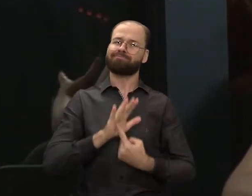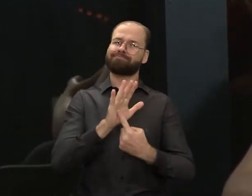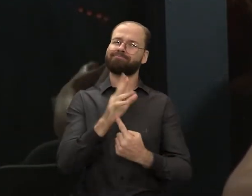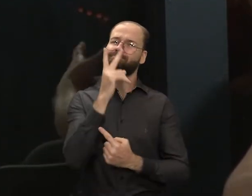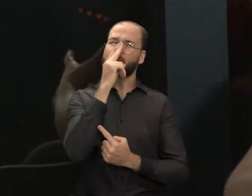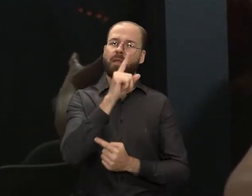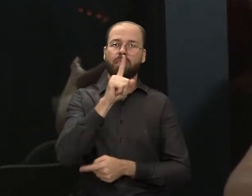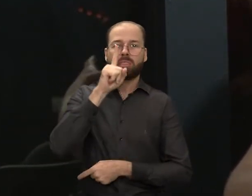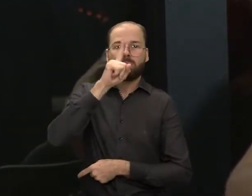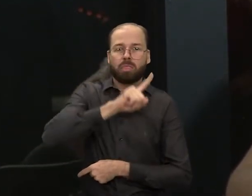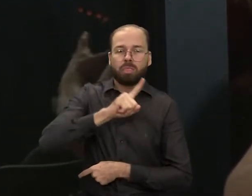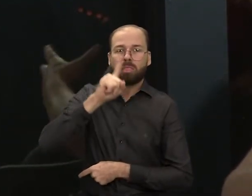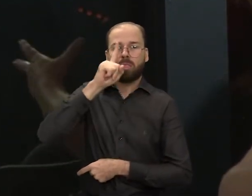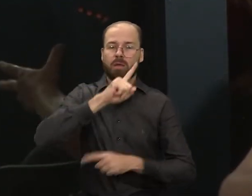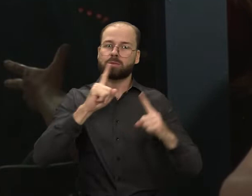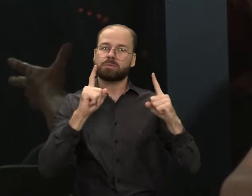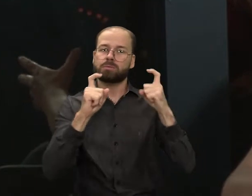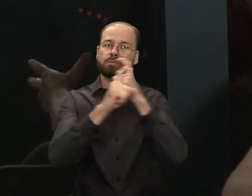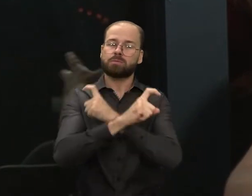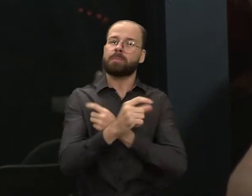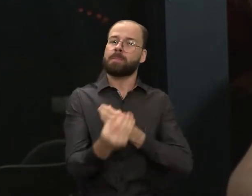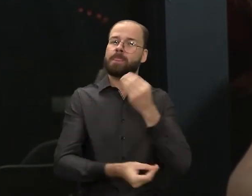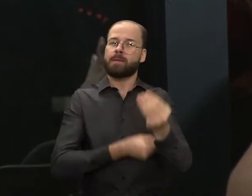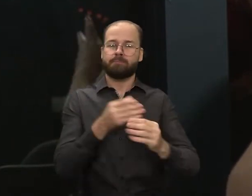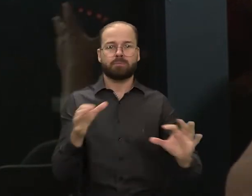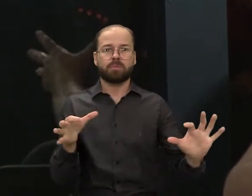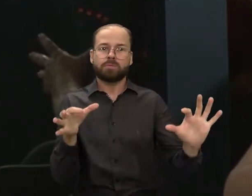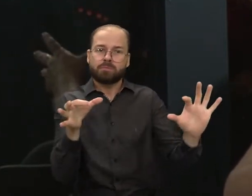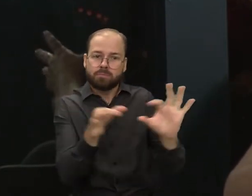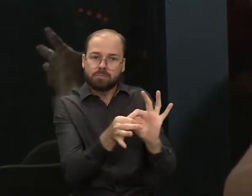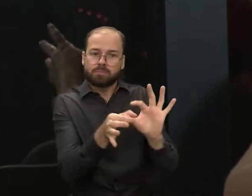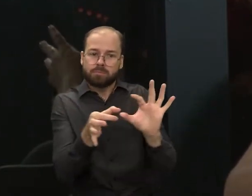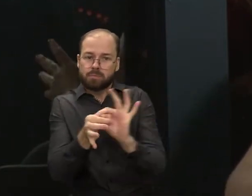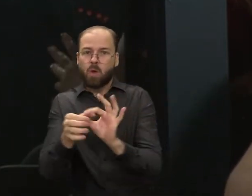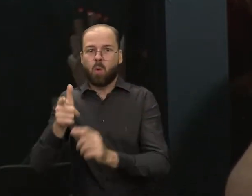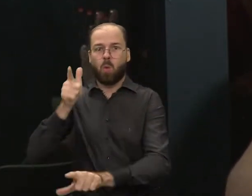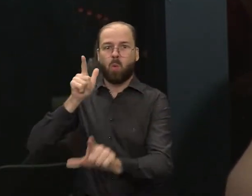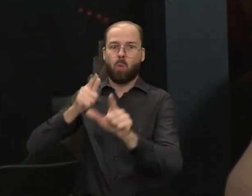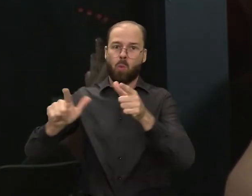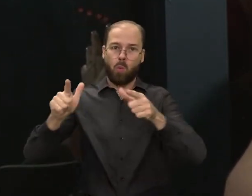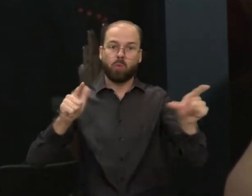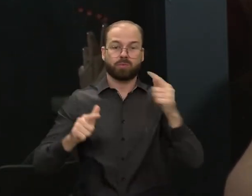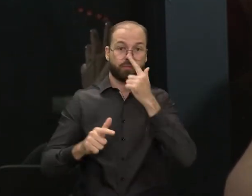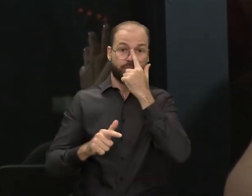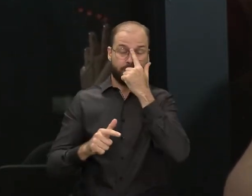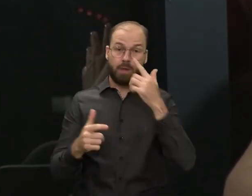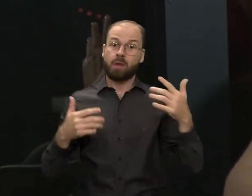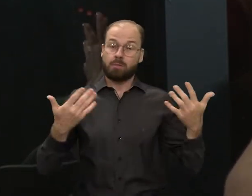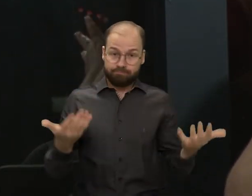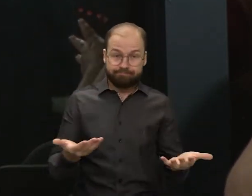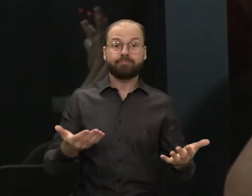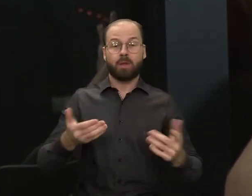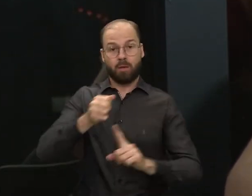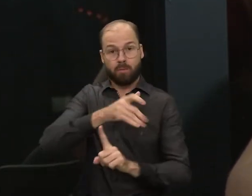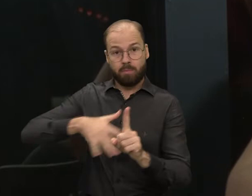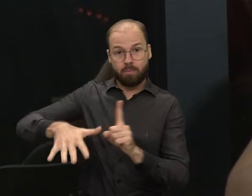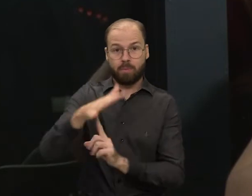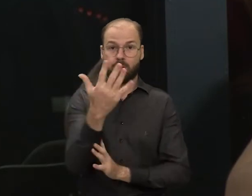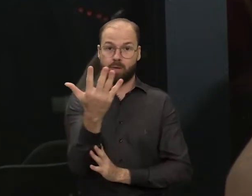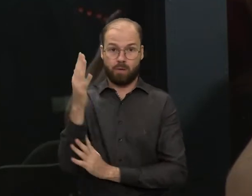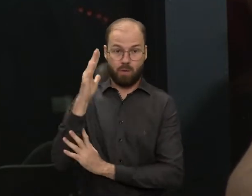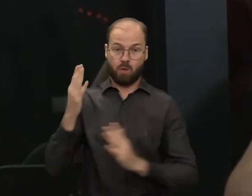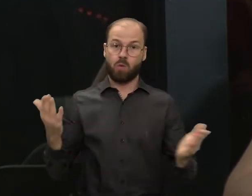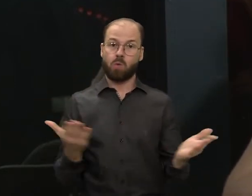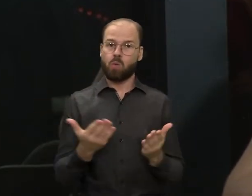apresentam uma certa dificuldade em tratar desse tema de maneira transversal, né? Então, o meio ambiente hoje acaba sendo